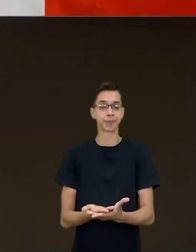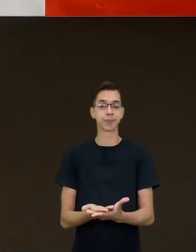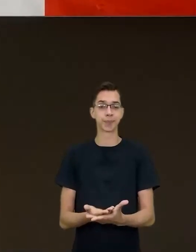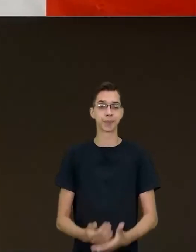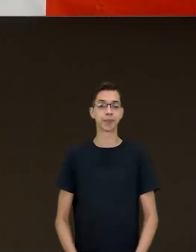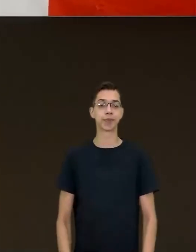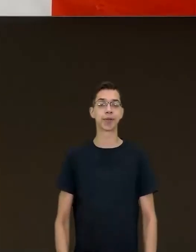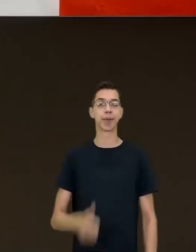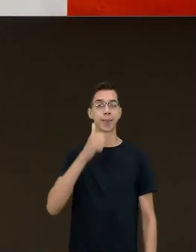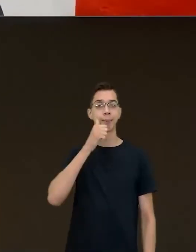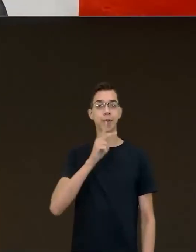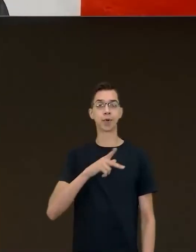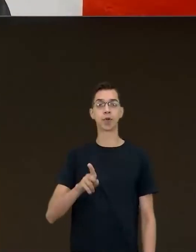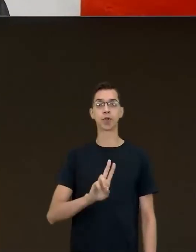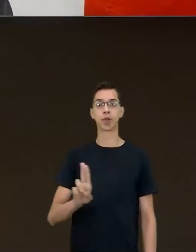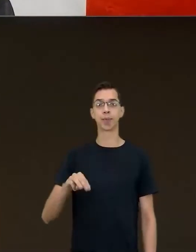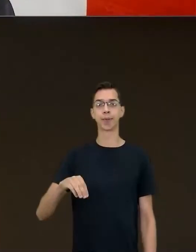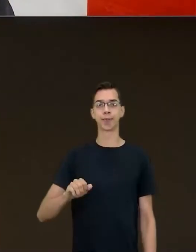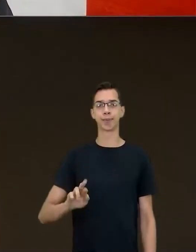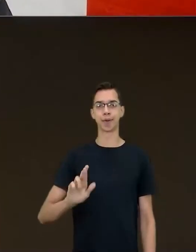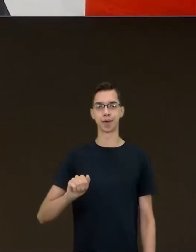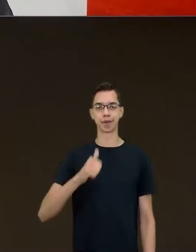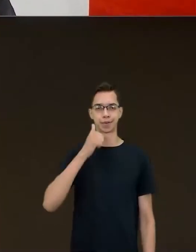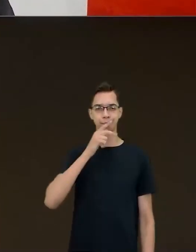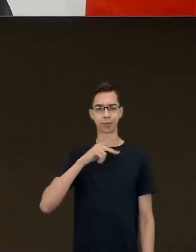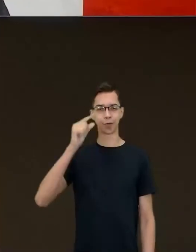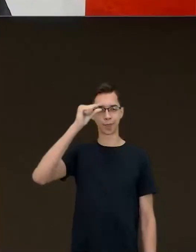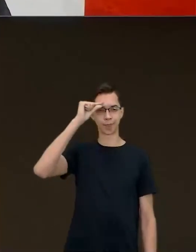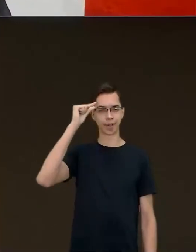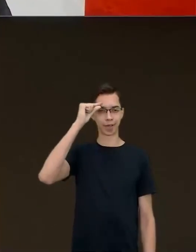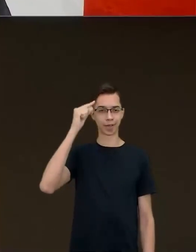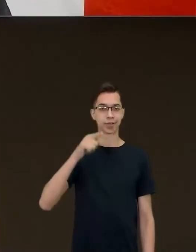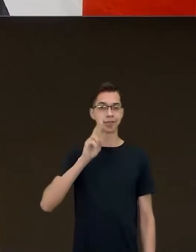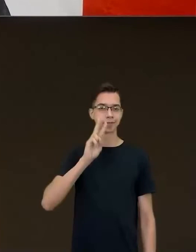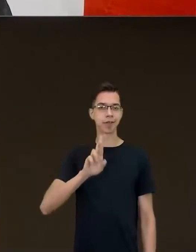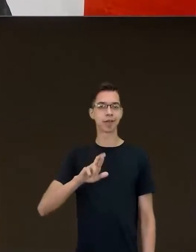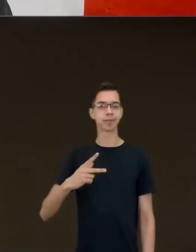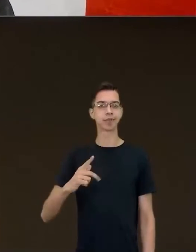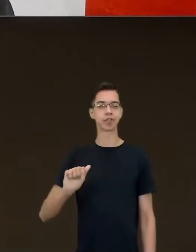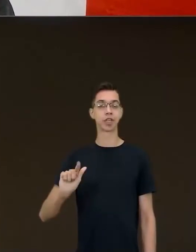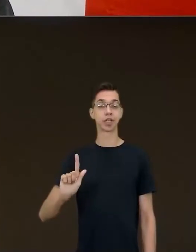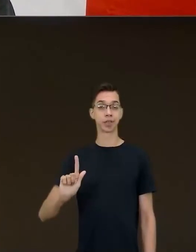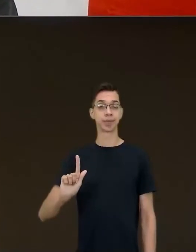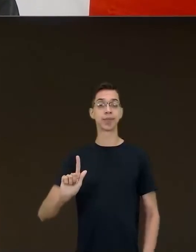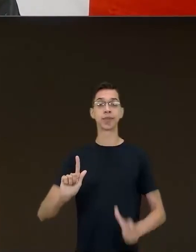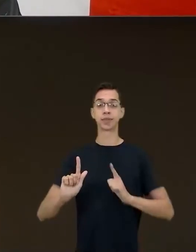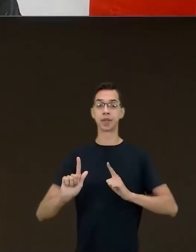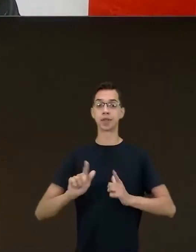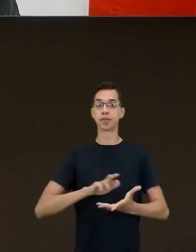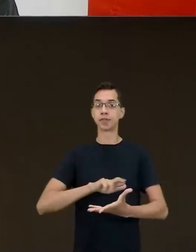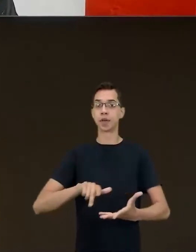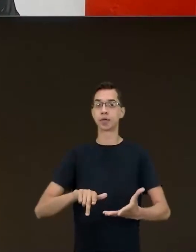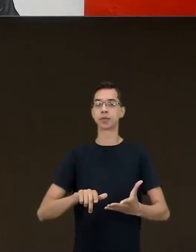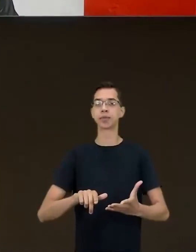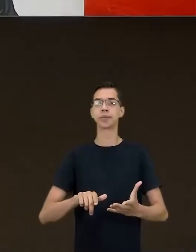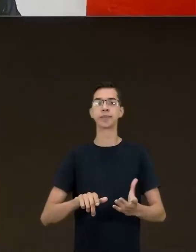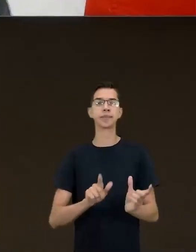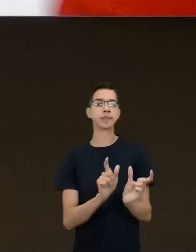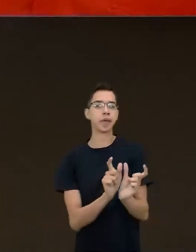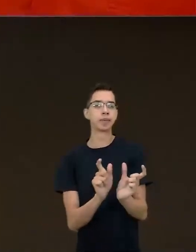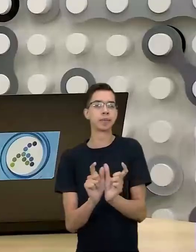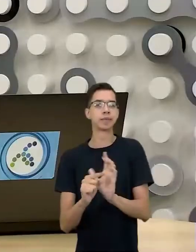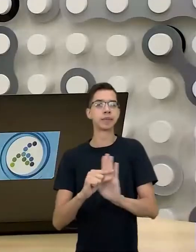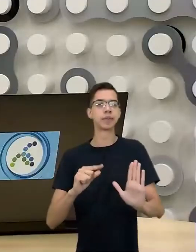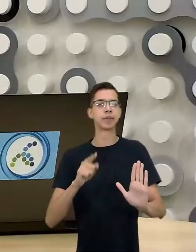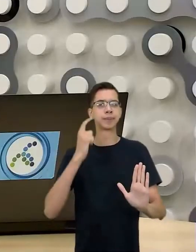com a professora Mara, né? Dos jogos de tabuleiro RPG, você tem lá vários termos e aí você fala, peraí, o que